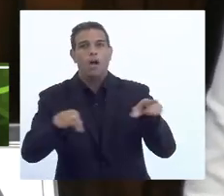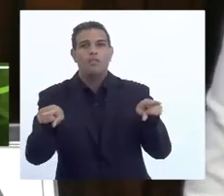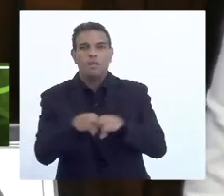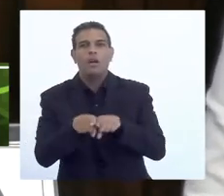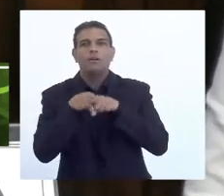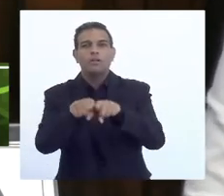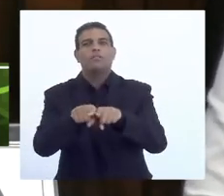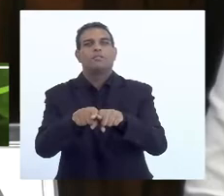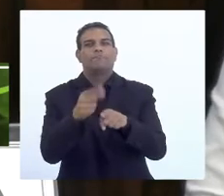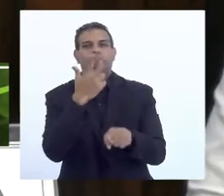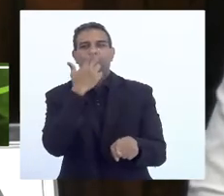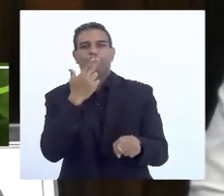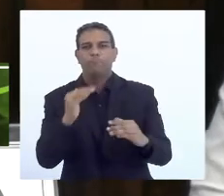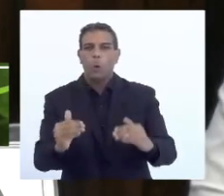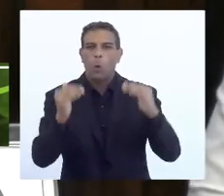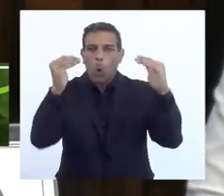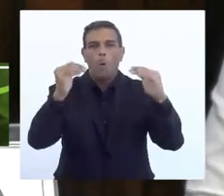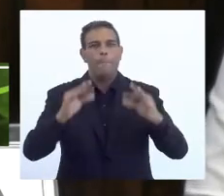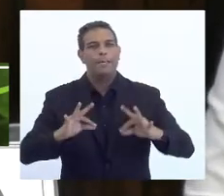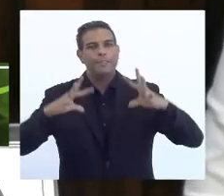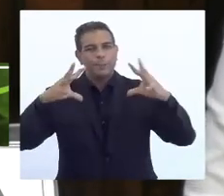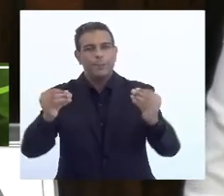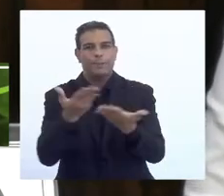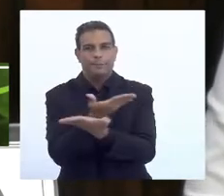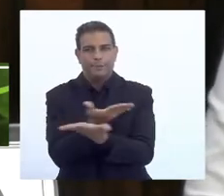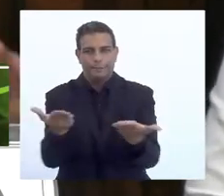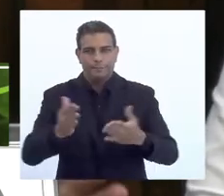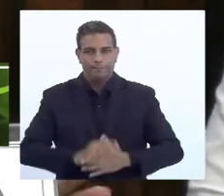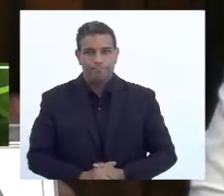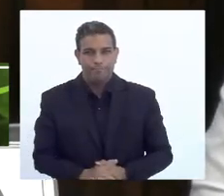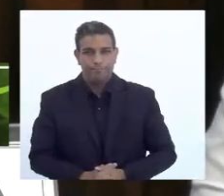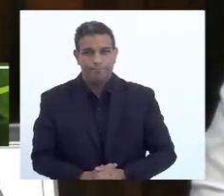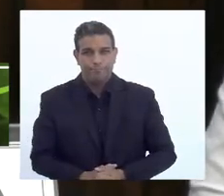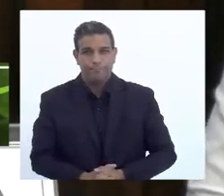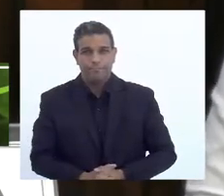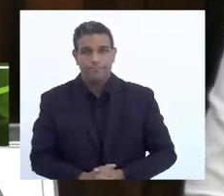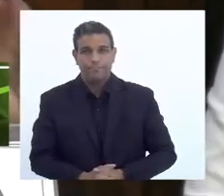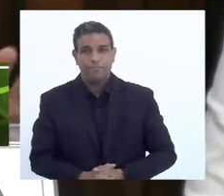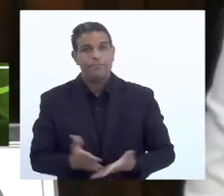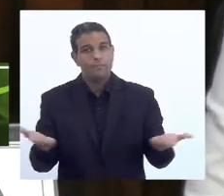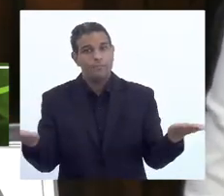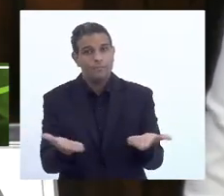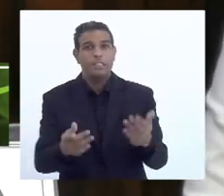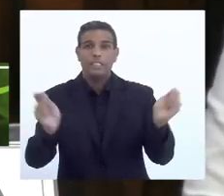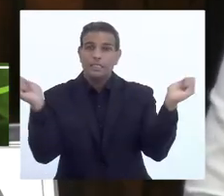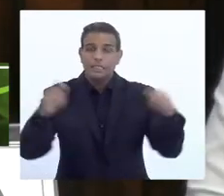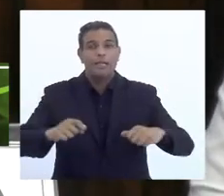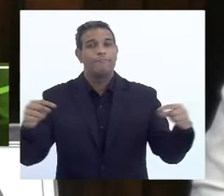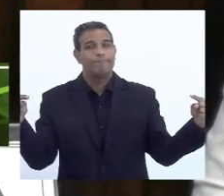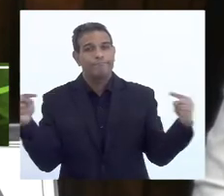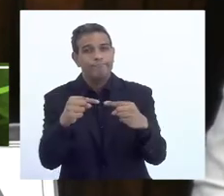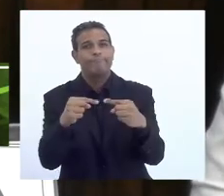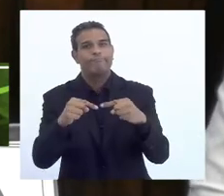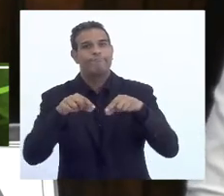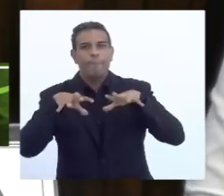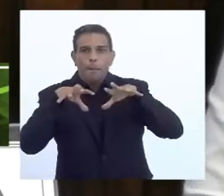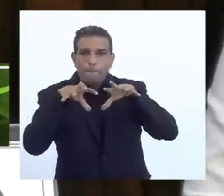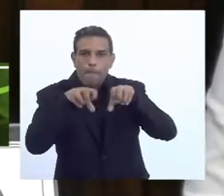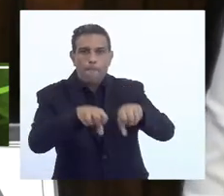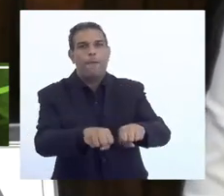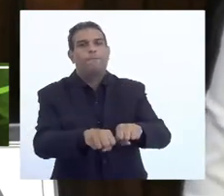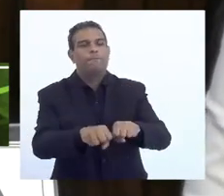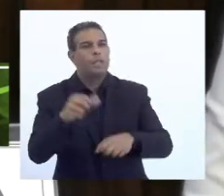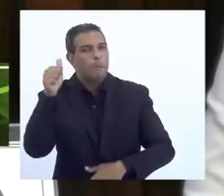ser invadida, não é mais ocupada. Eu já mudei até o termo, viu? Ocupado está muito gentil. Ela precisa ser invadida